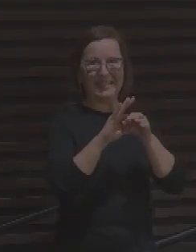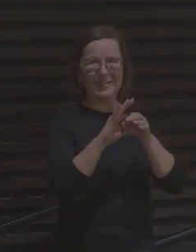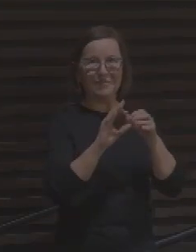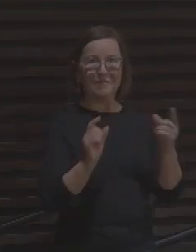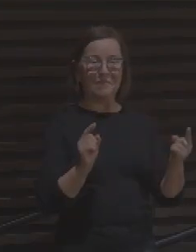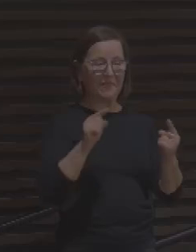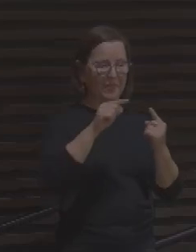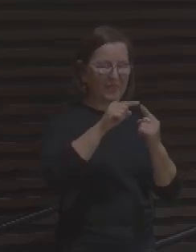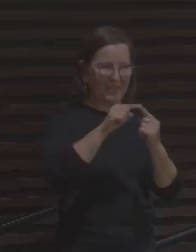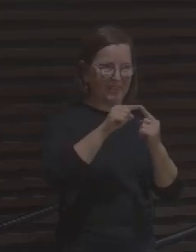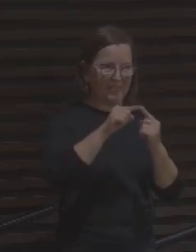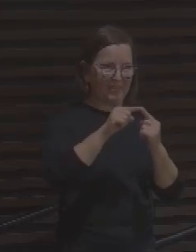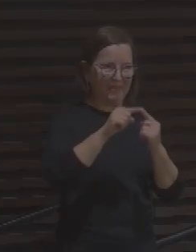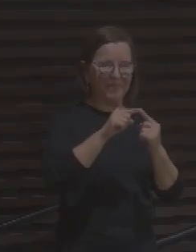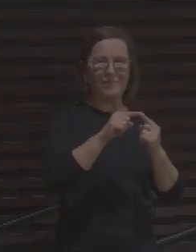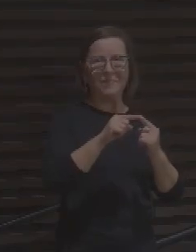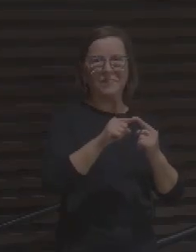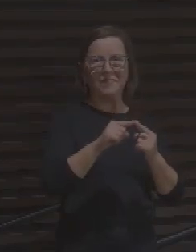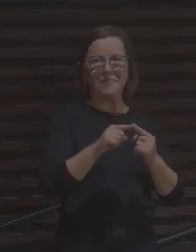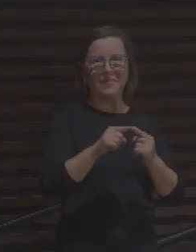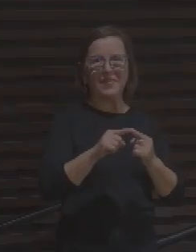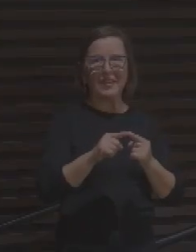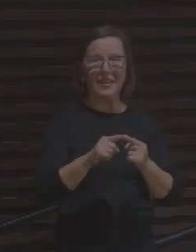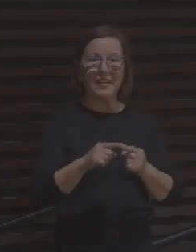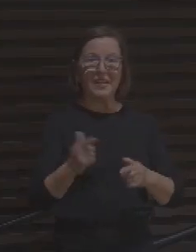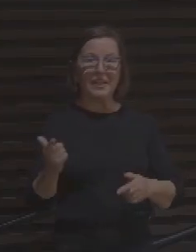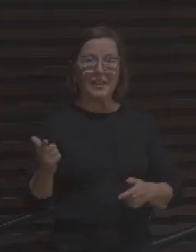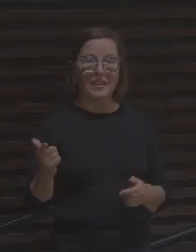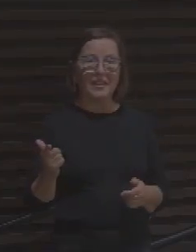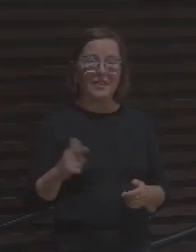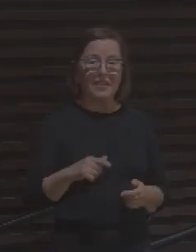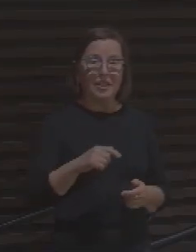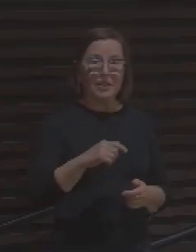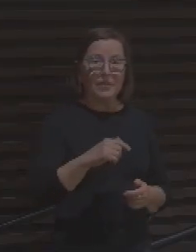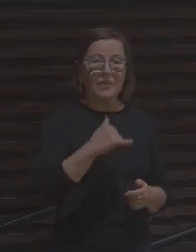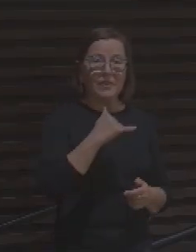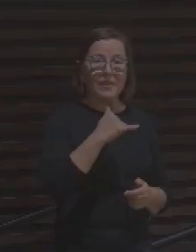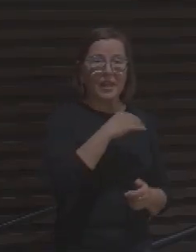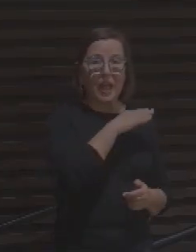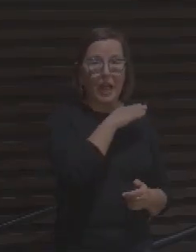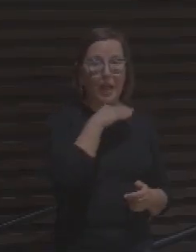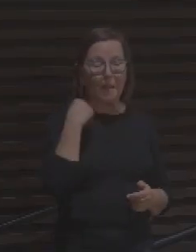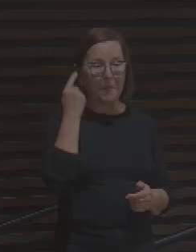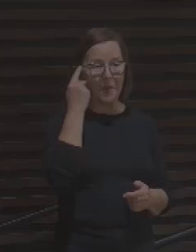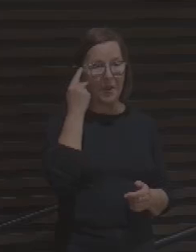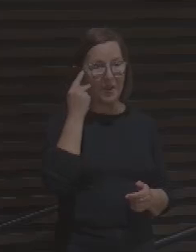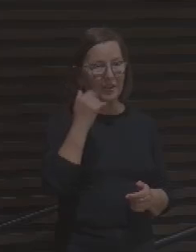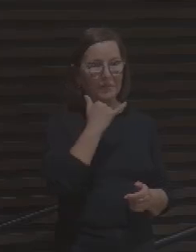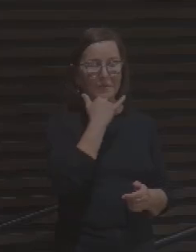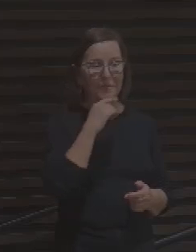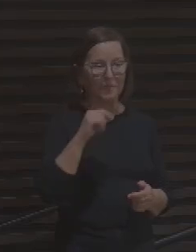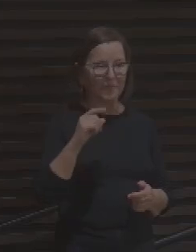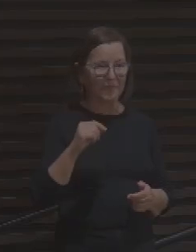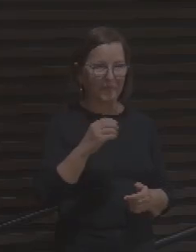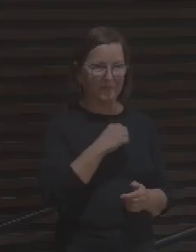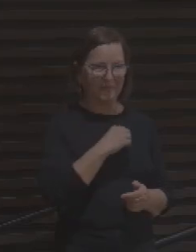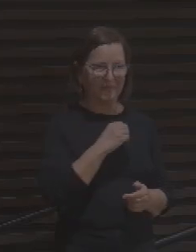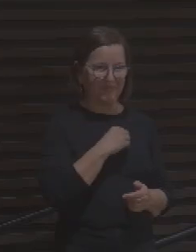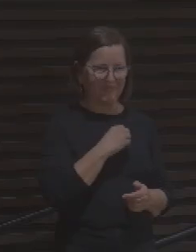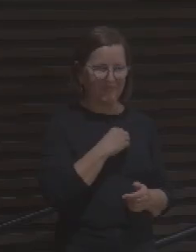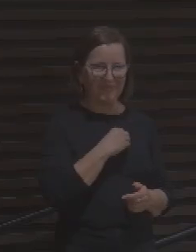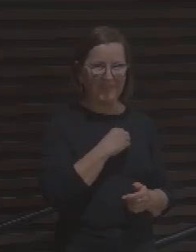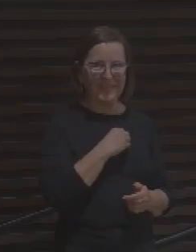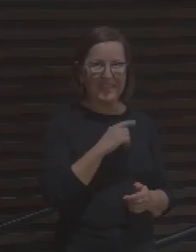que, intervindo a morte para a remissão das transgressões que